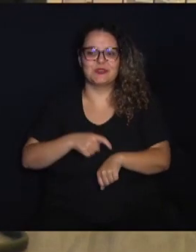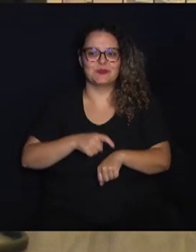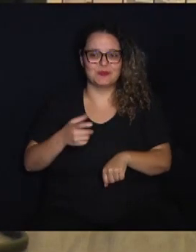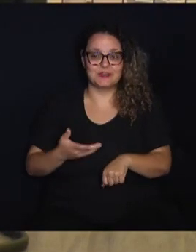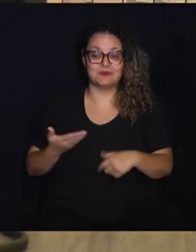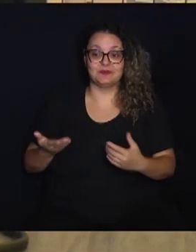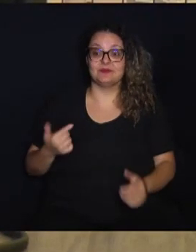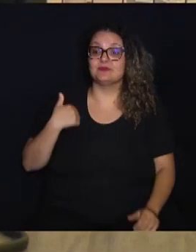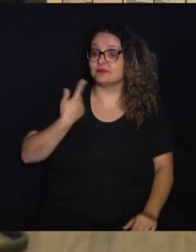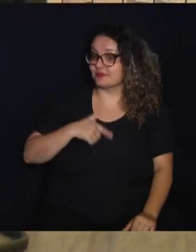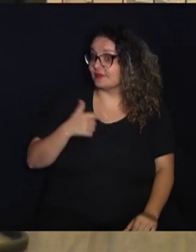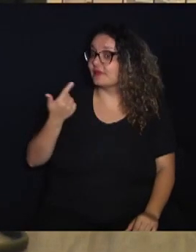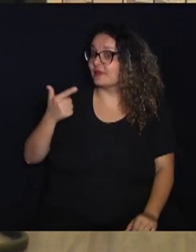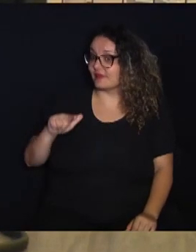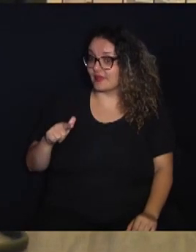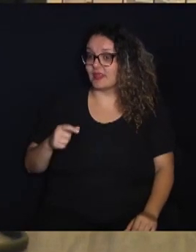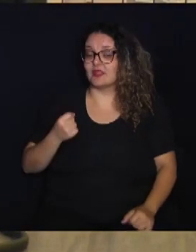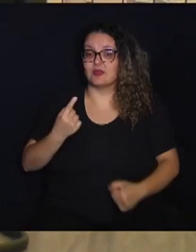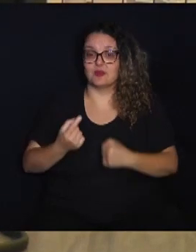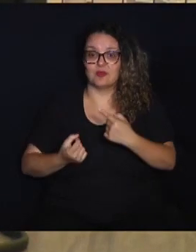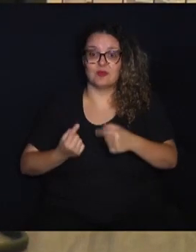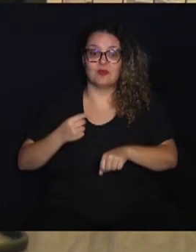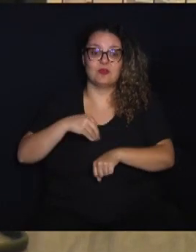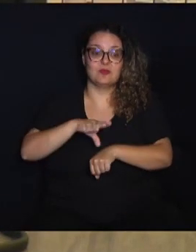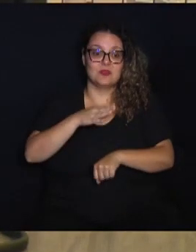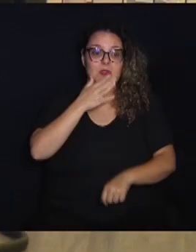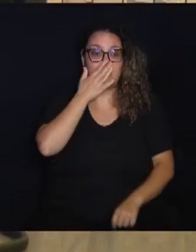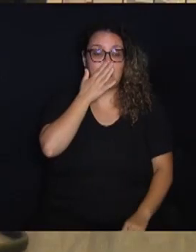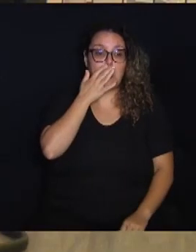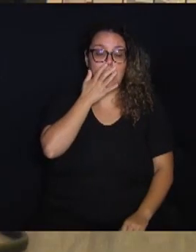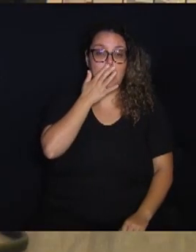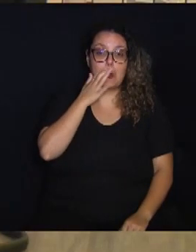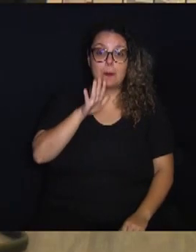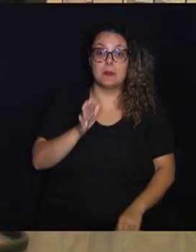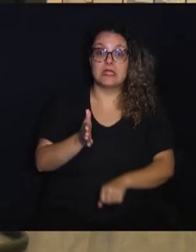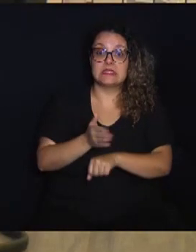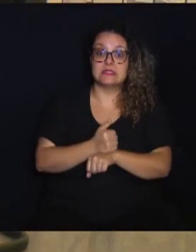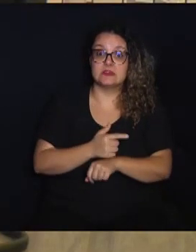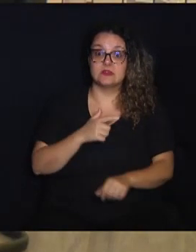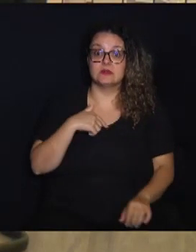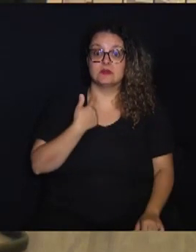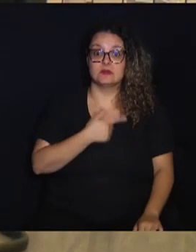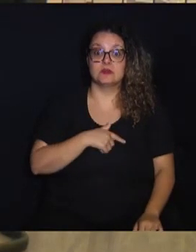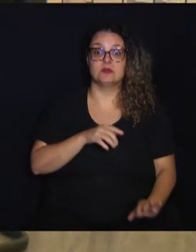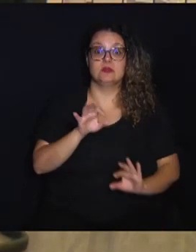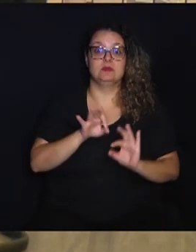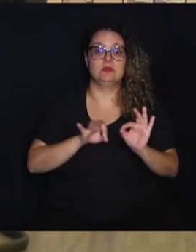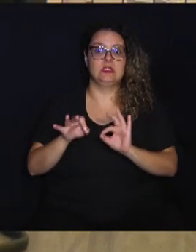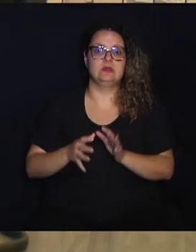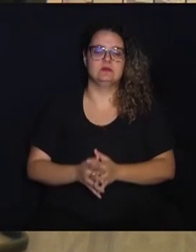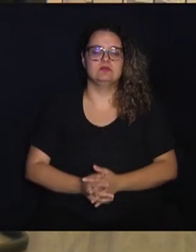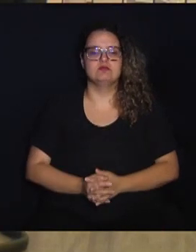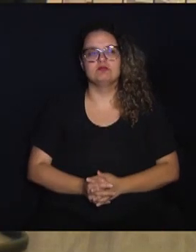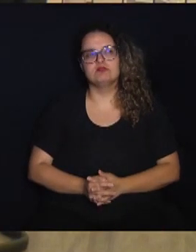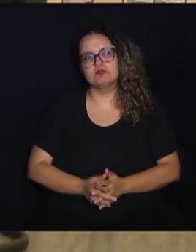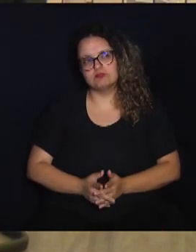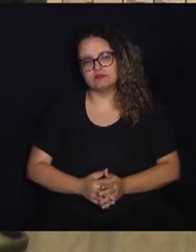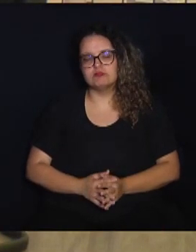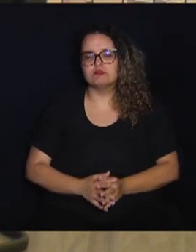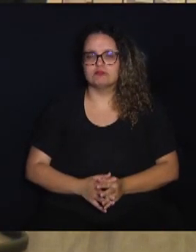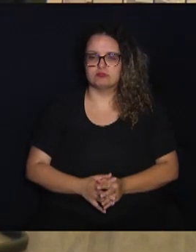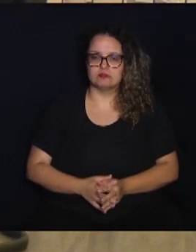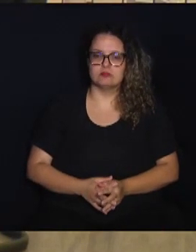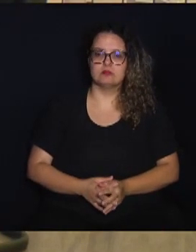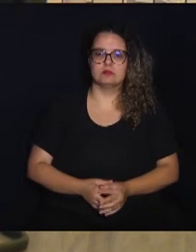gente vai continuar aqui com algumas dicas. Mas antes, a gente separou, a gente está falando de se é